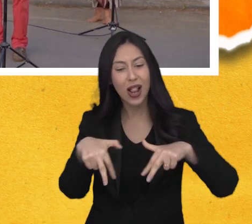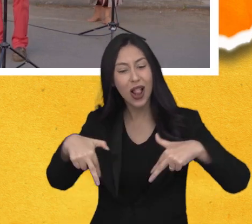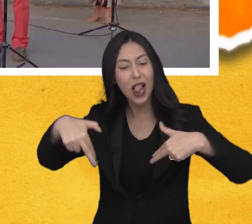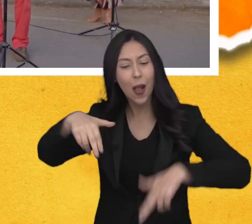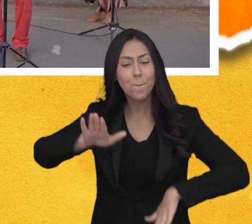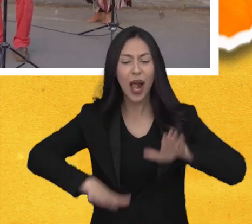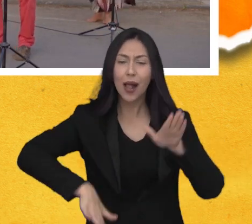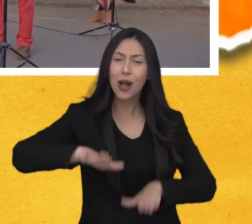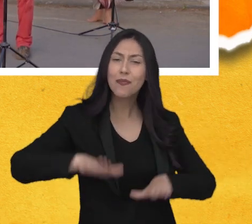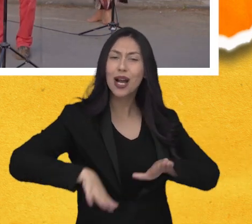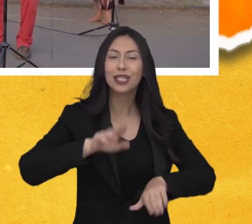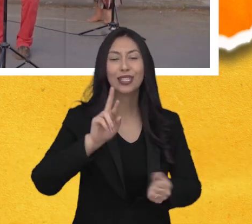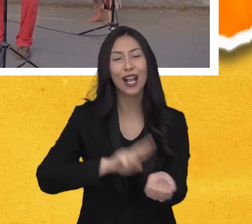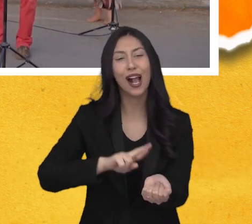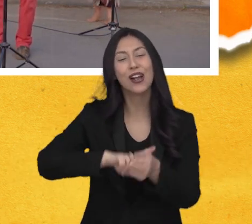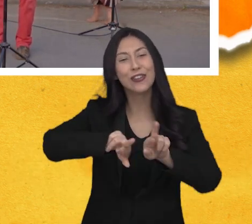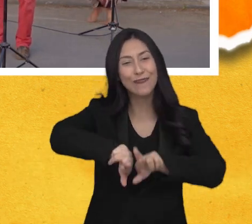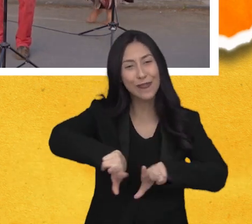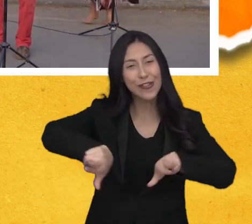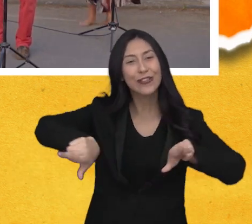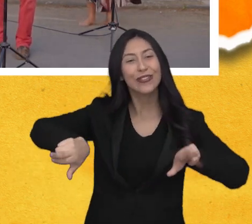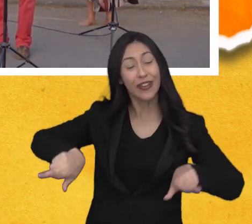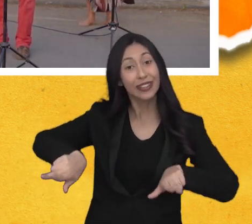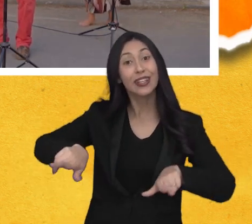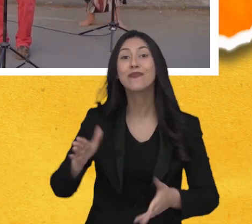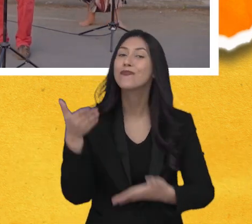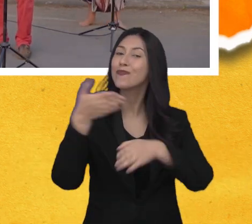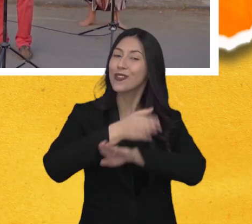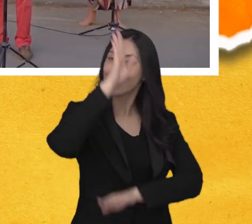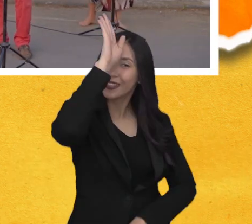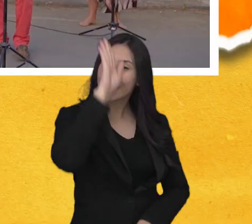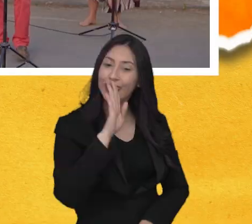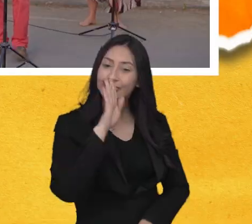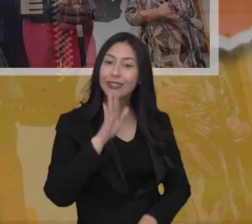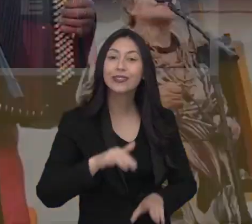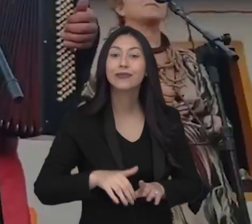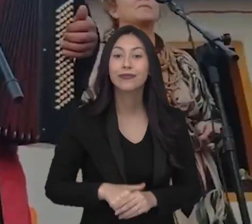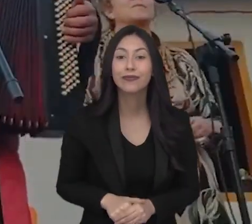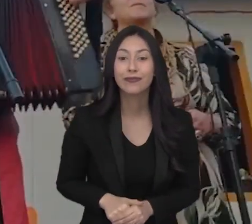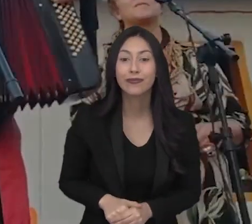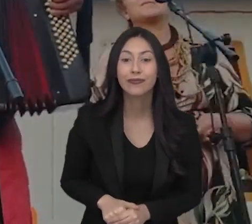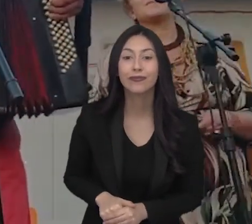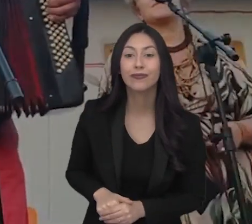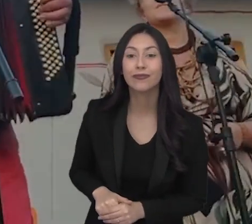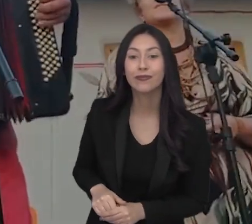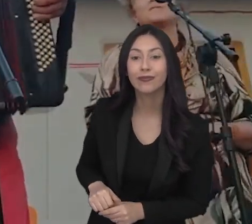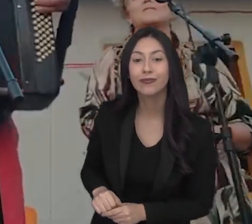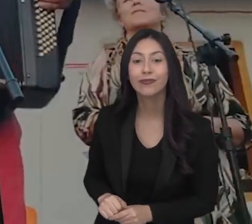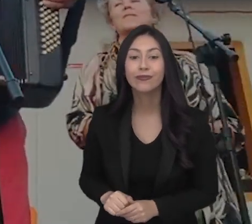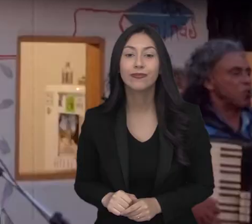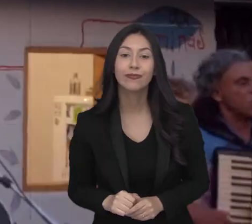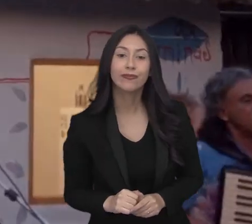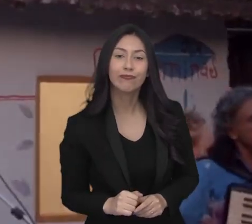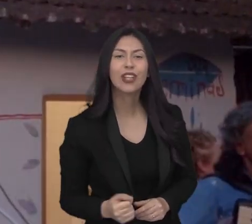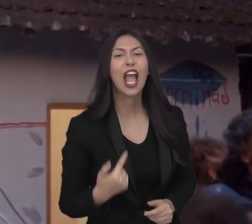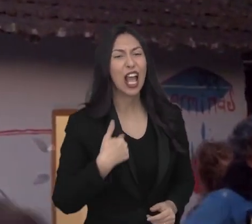ciranda, arrasta-pé e outros ritmos tradicionais. A entrada é gratuita.